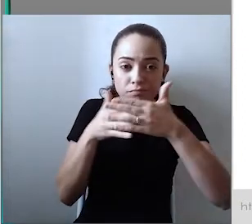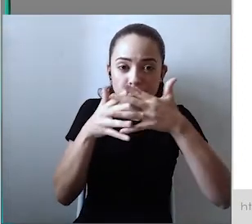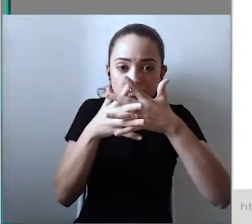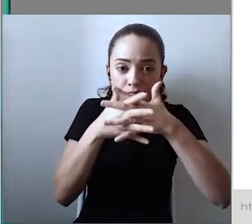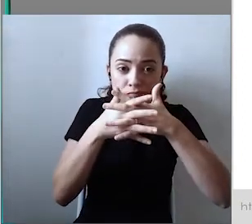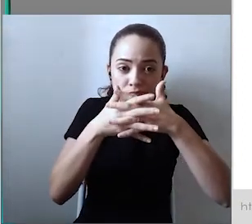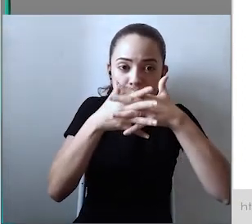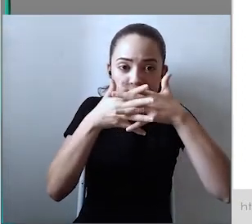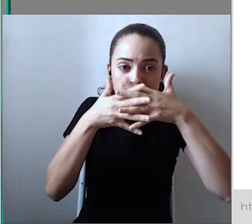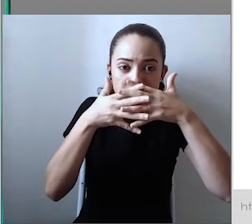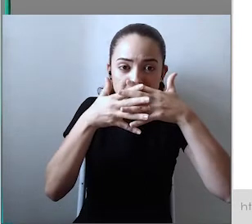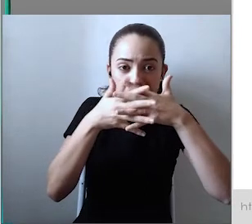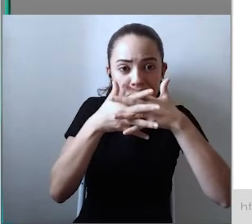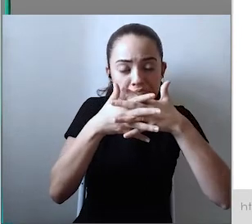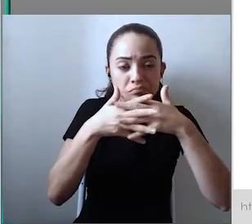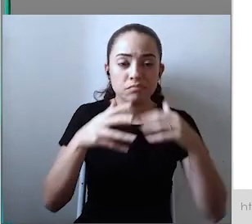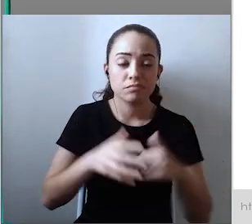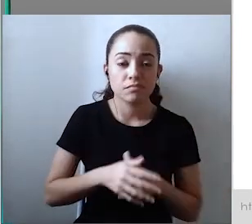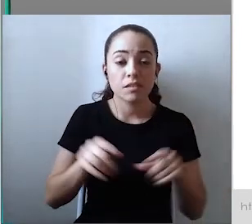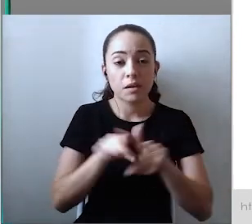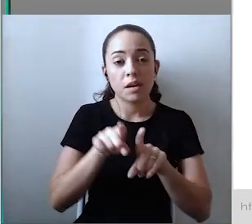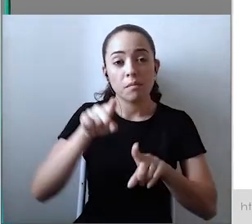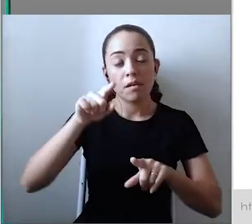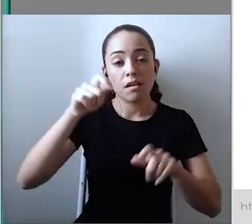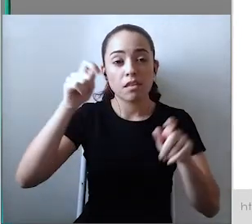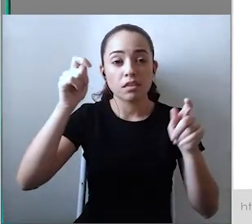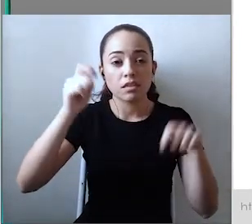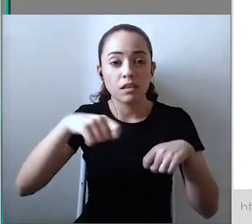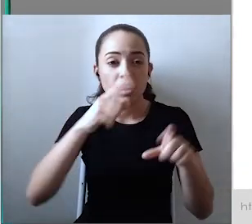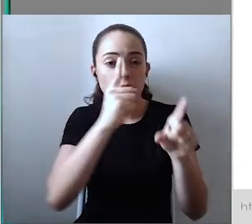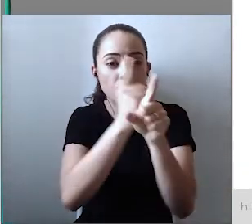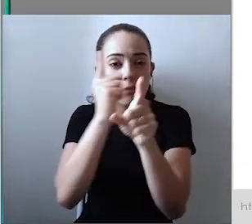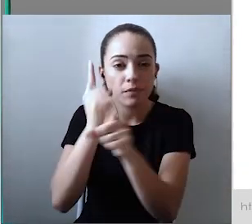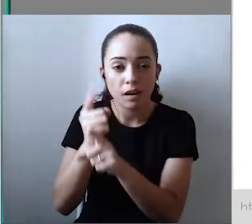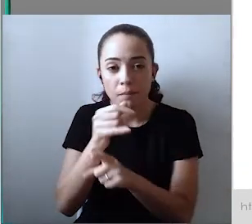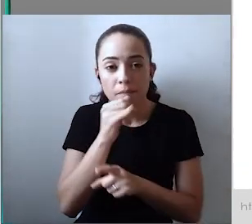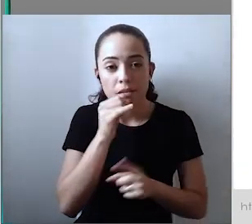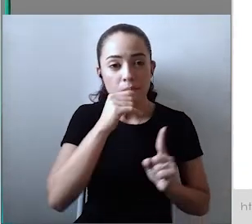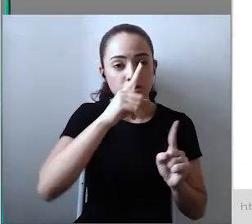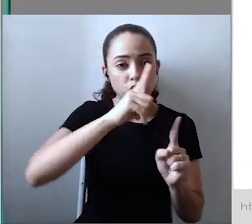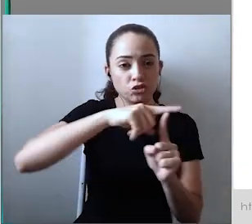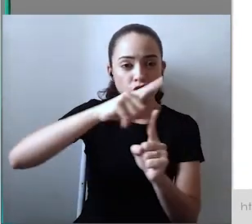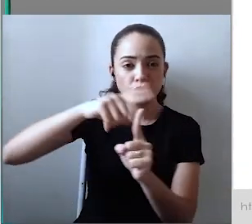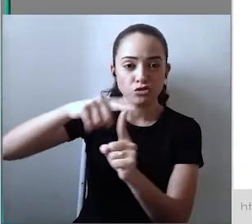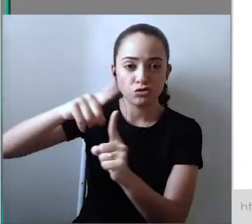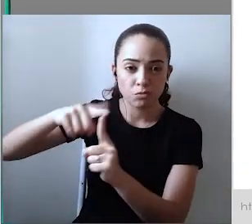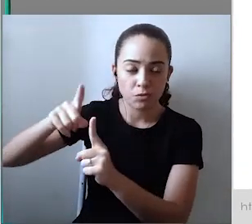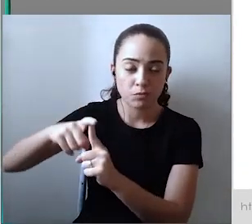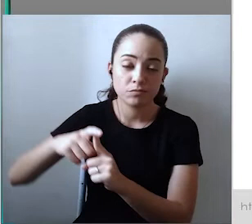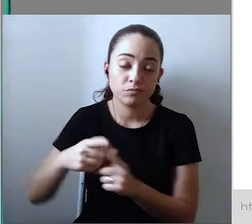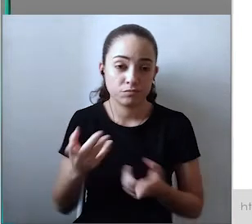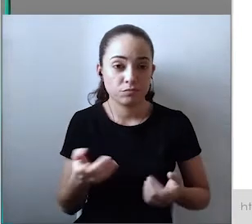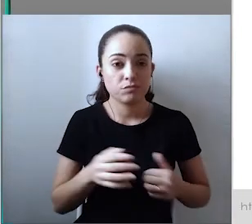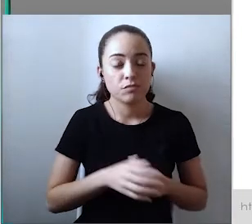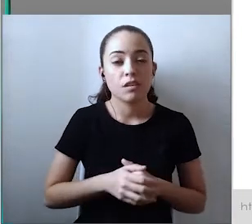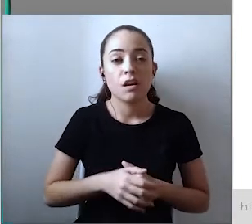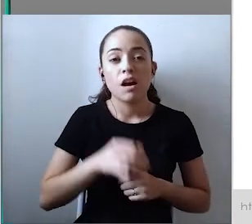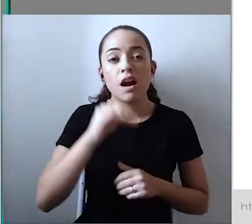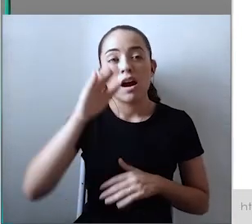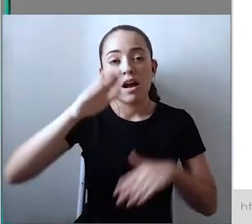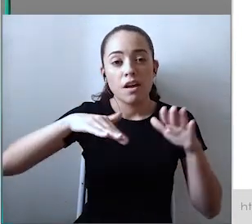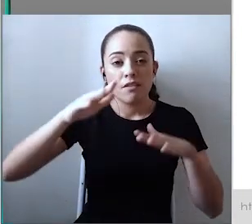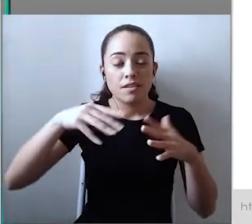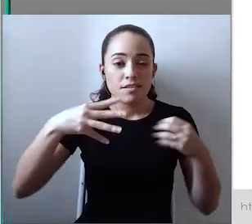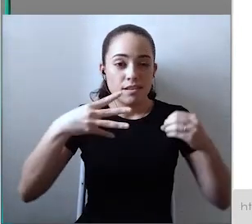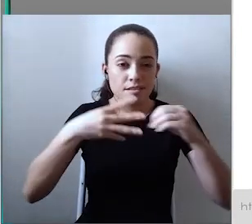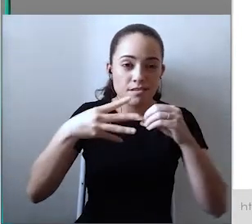a capacidade de determinar e regular a expressão dos tipos diferentes de claudinas. Dependendo do estado de